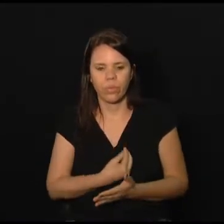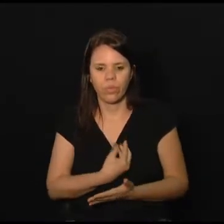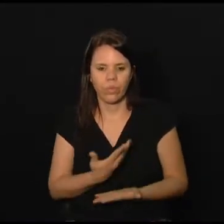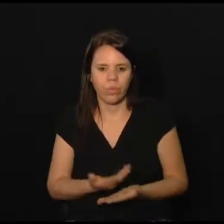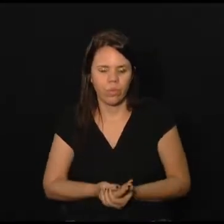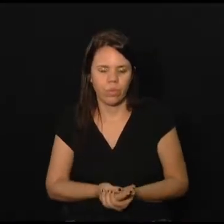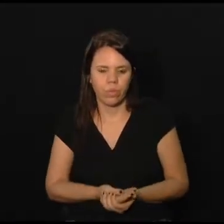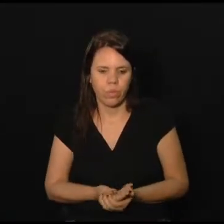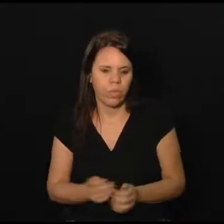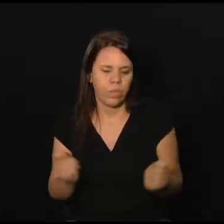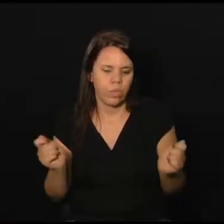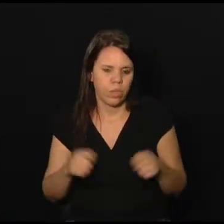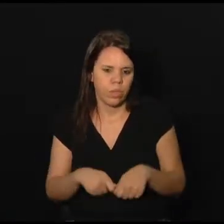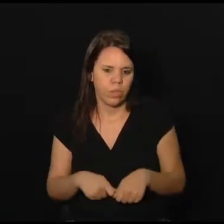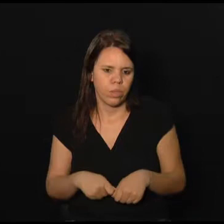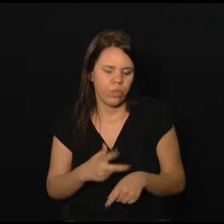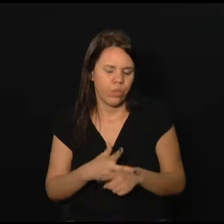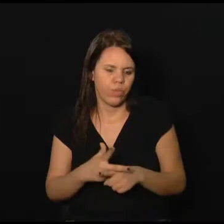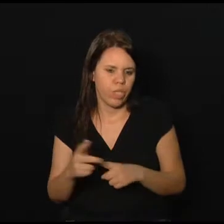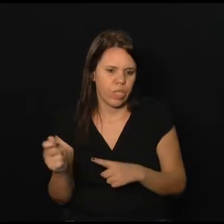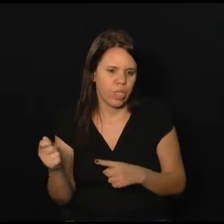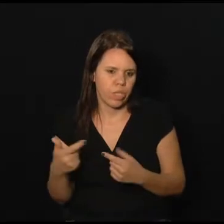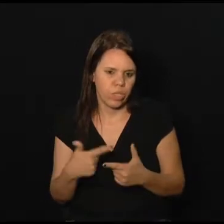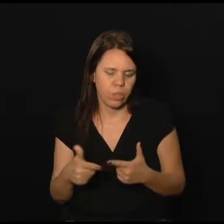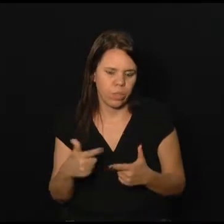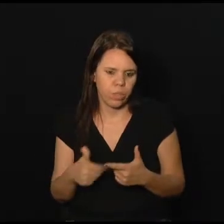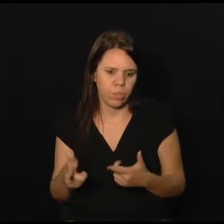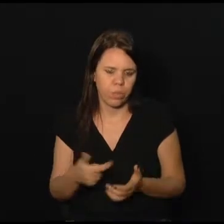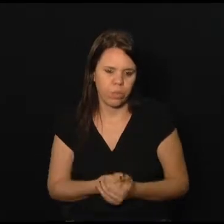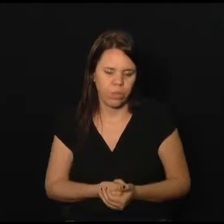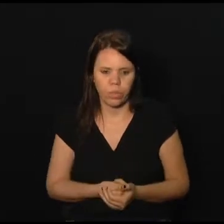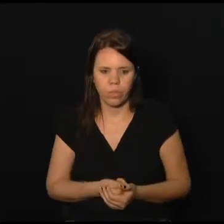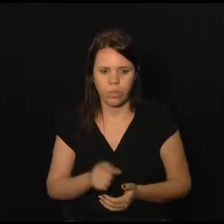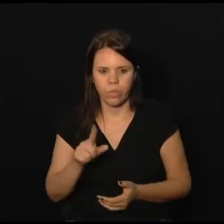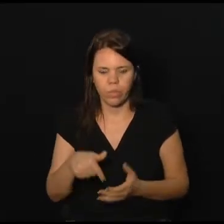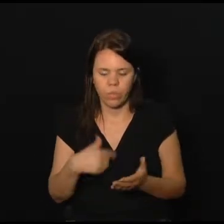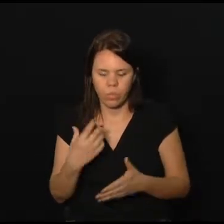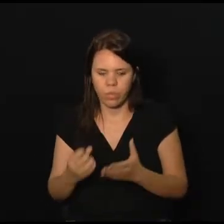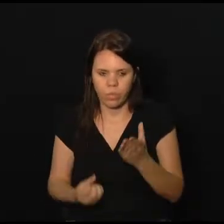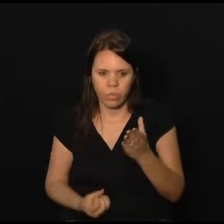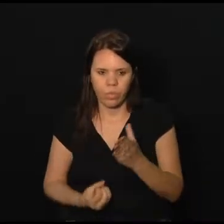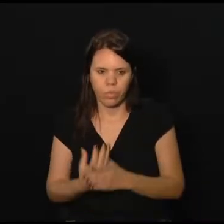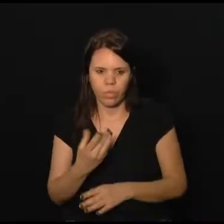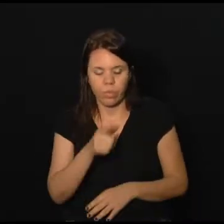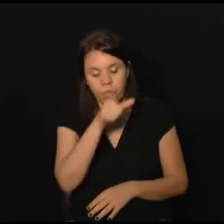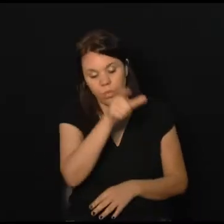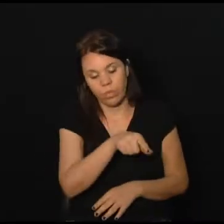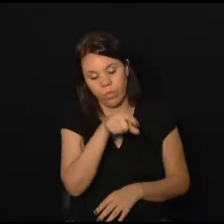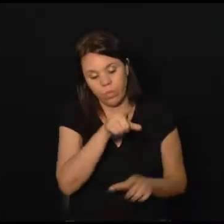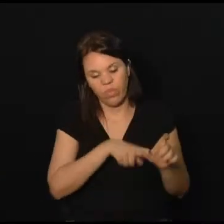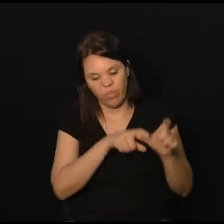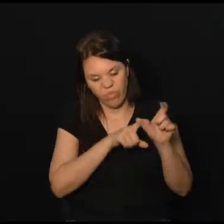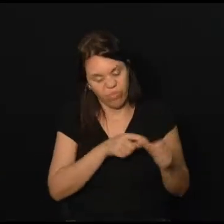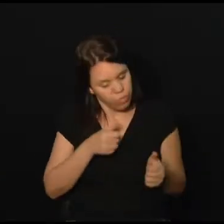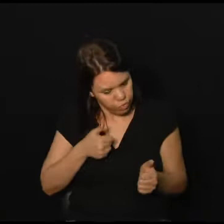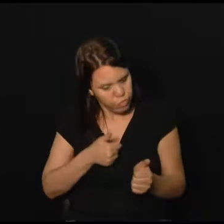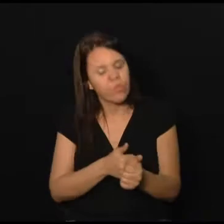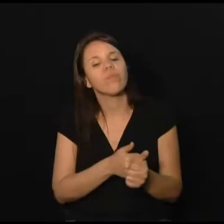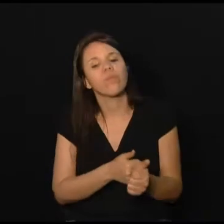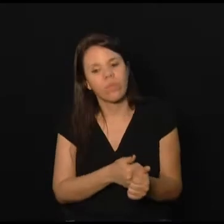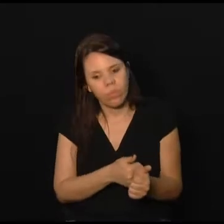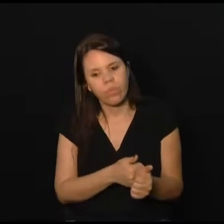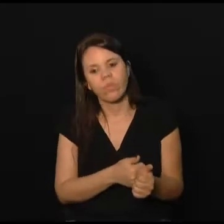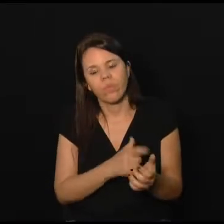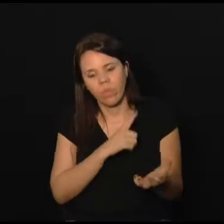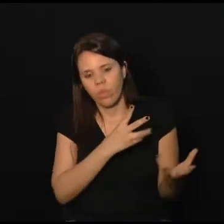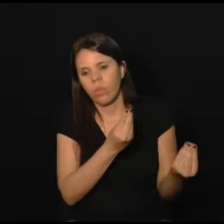de poder superar tudo isso. E isso vai acontecer o quê? O dependente vai acompanhar. Existem muitas